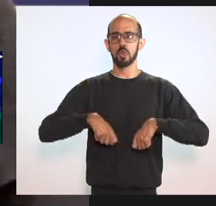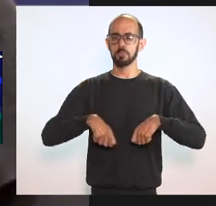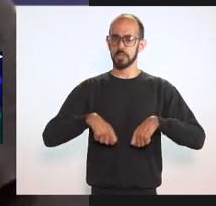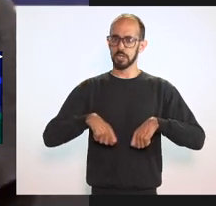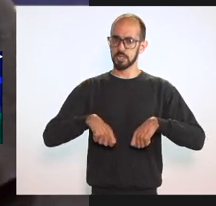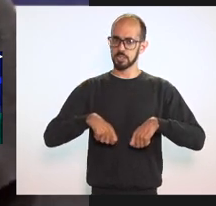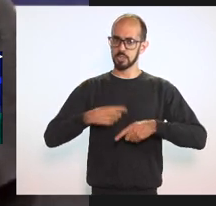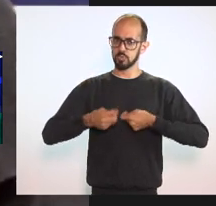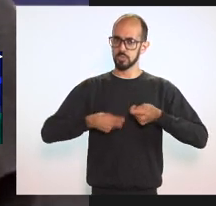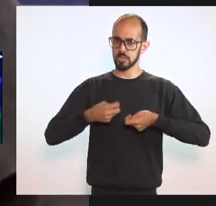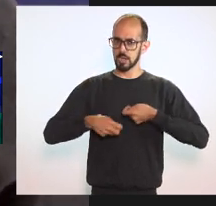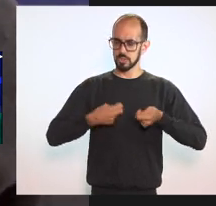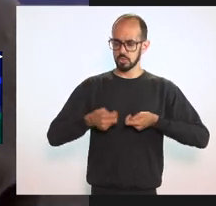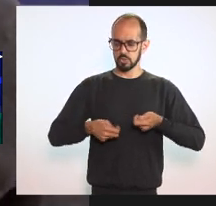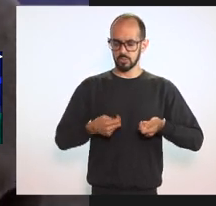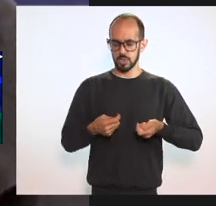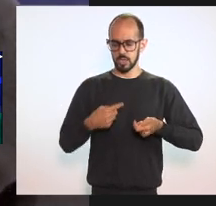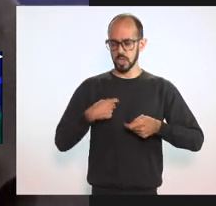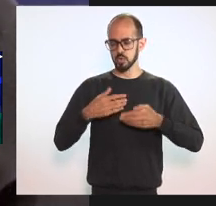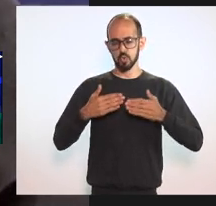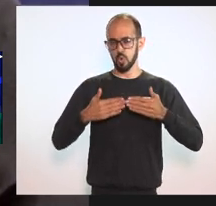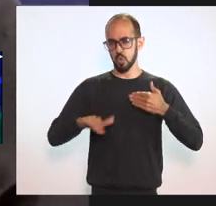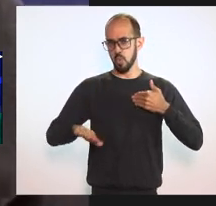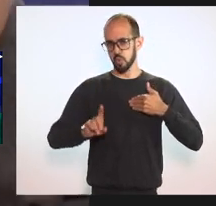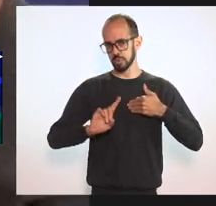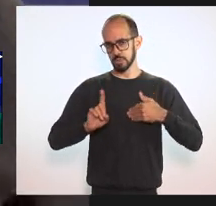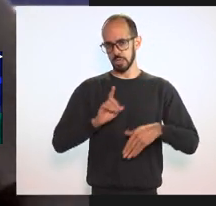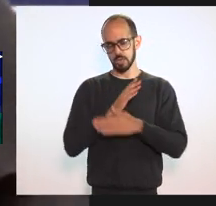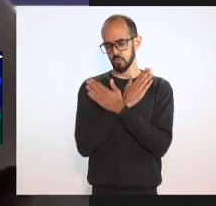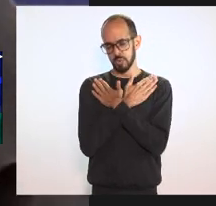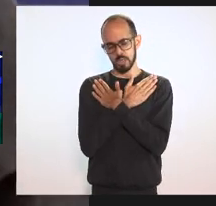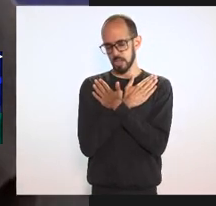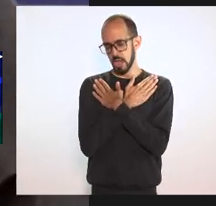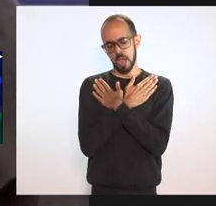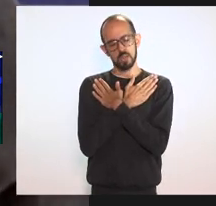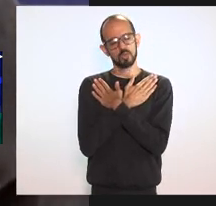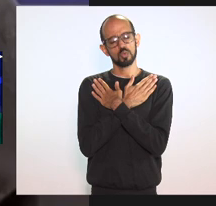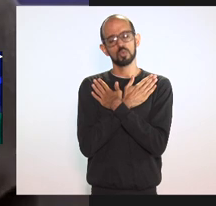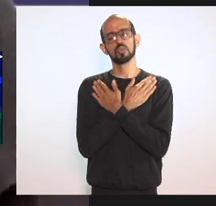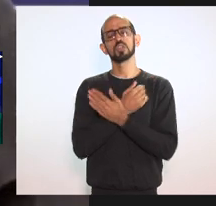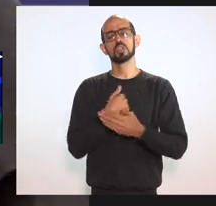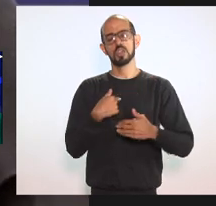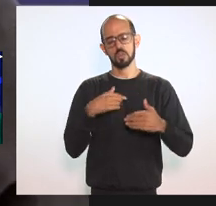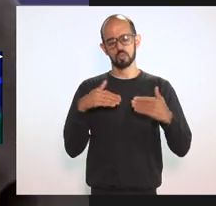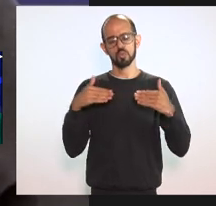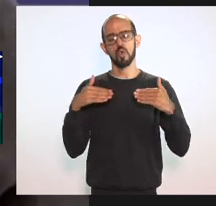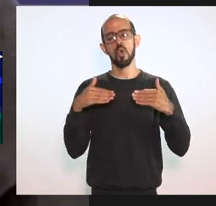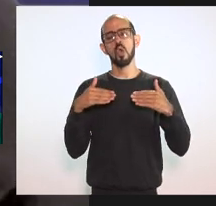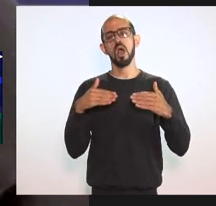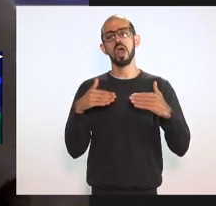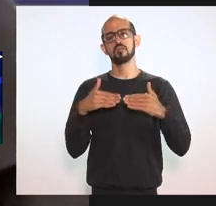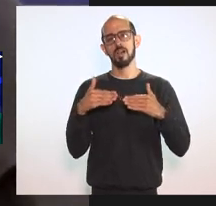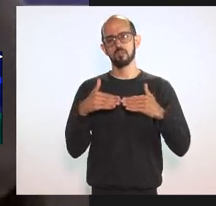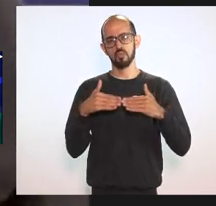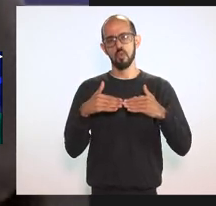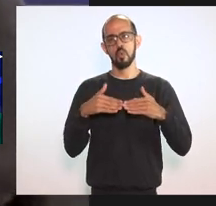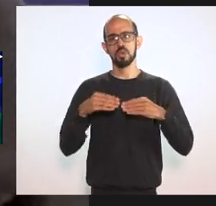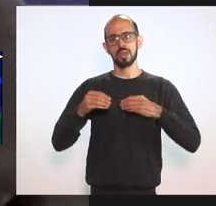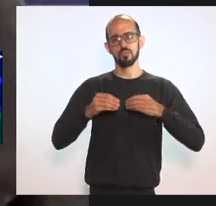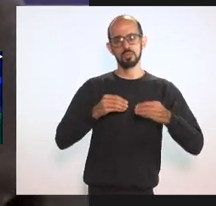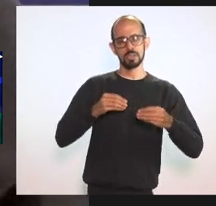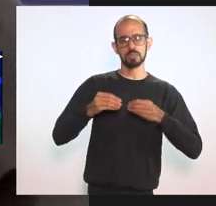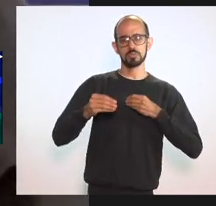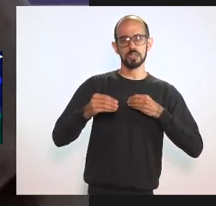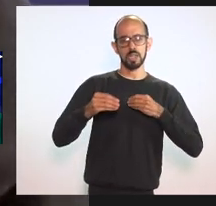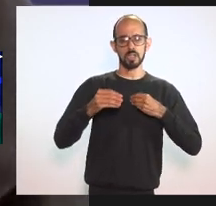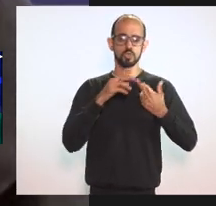a questão do feriadão vou votar contra e sua favor sim tá flexibilidade como